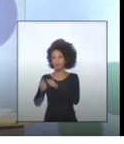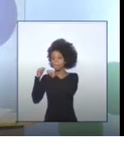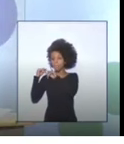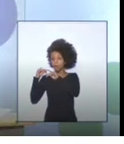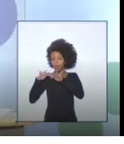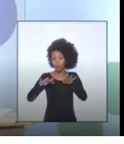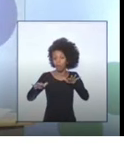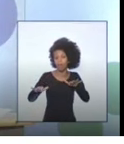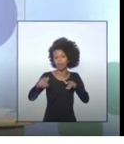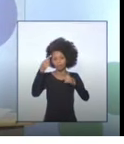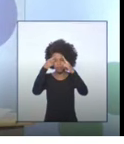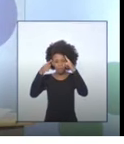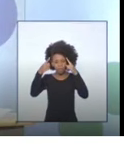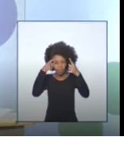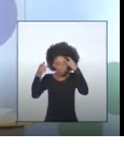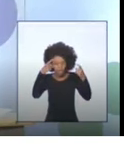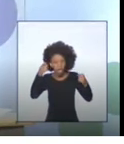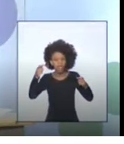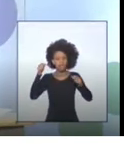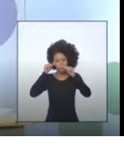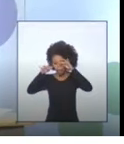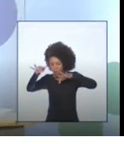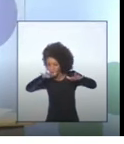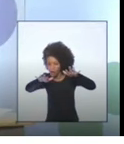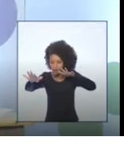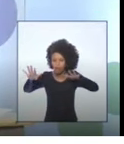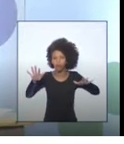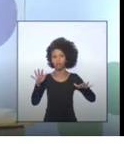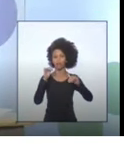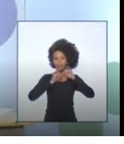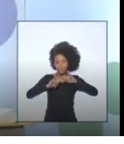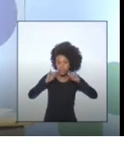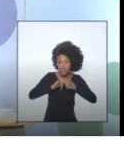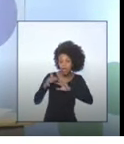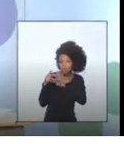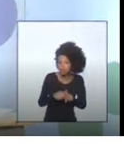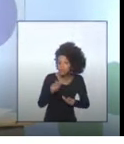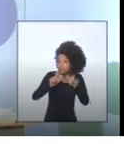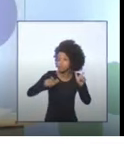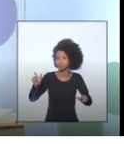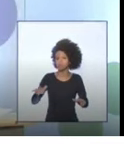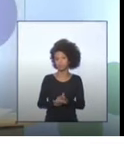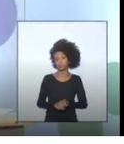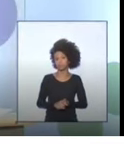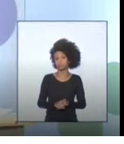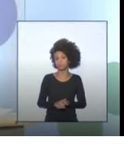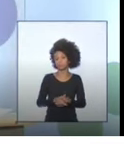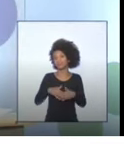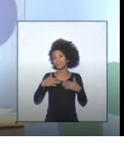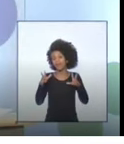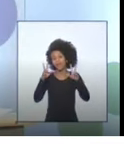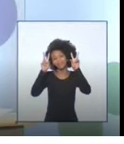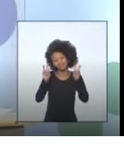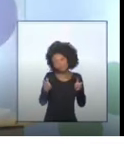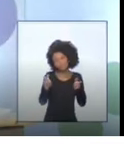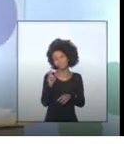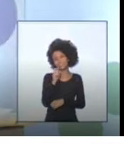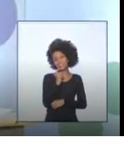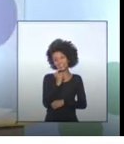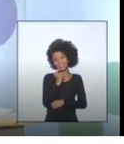mais saudável e também, então, poder ter foco nos nossos estudos. E como eu falei, é um assunto que